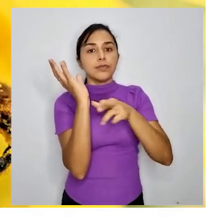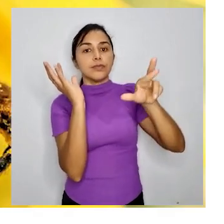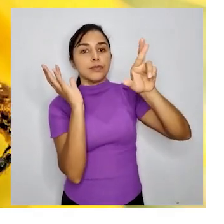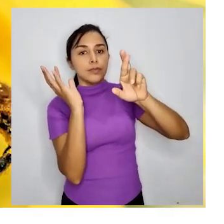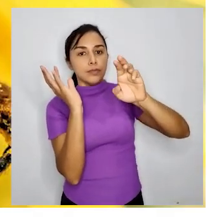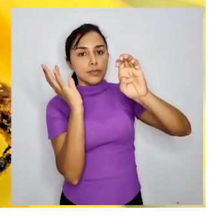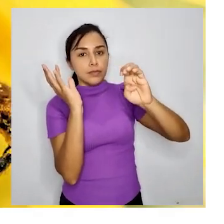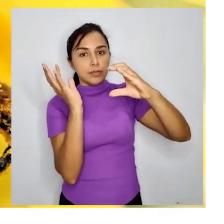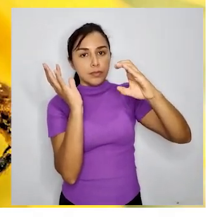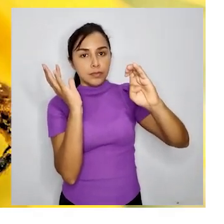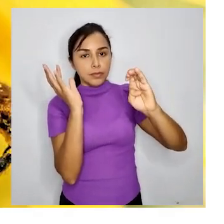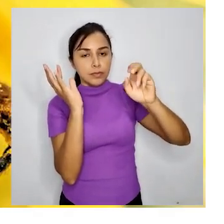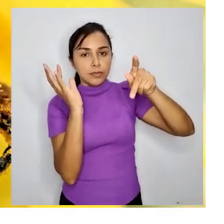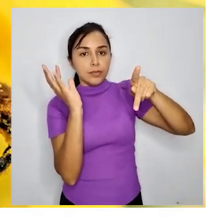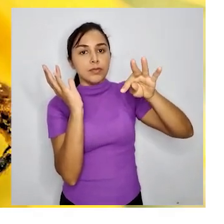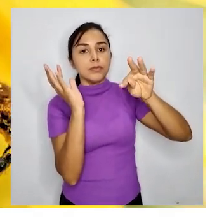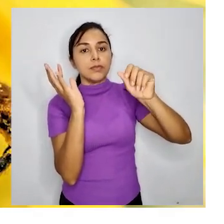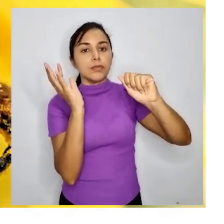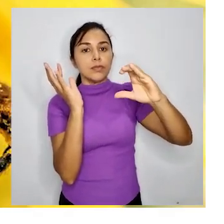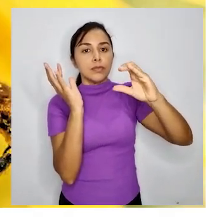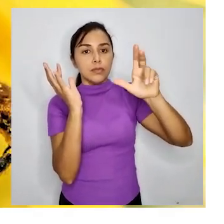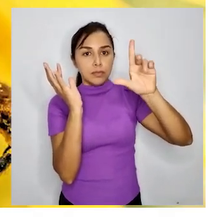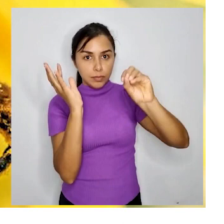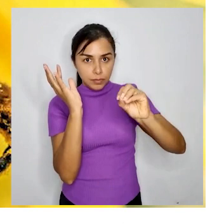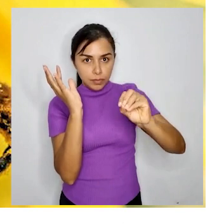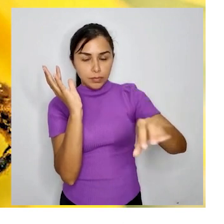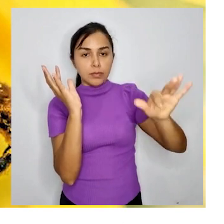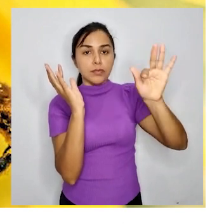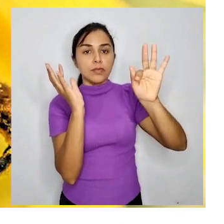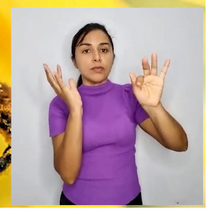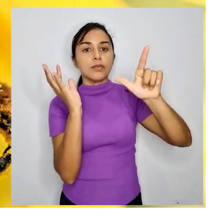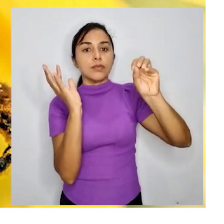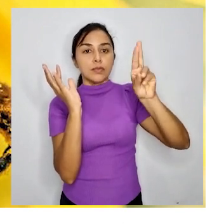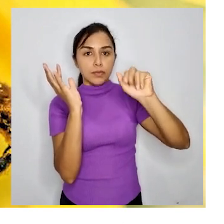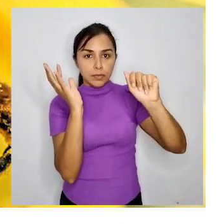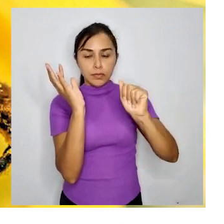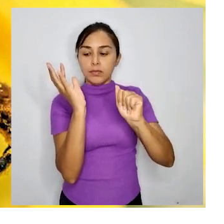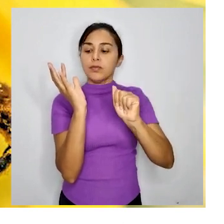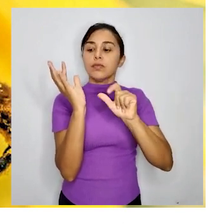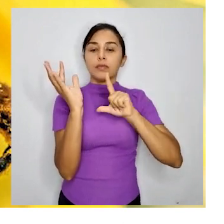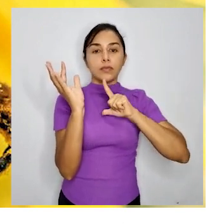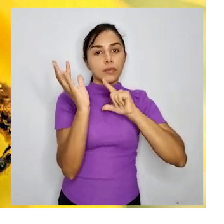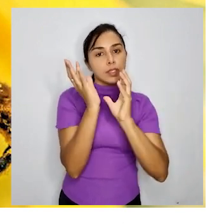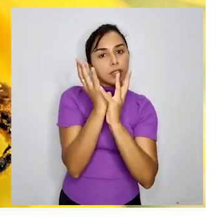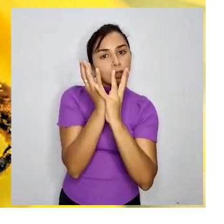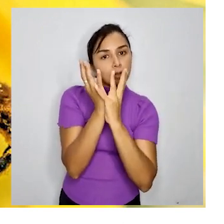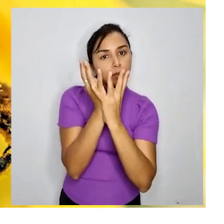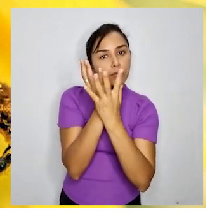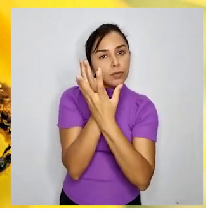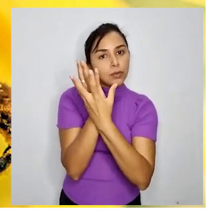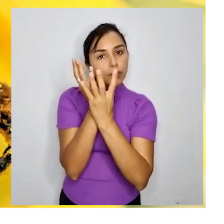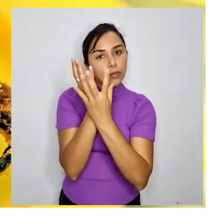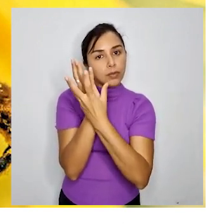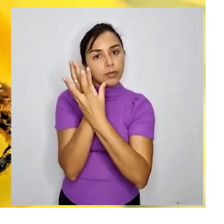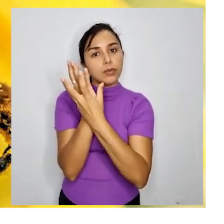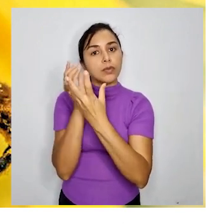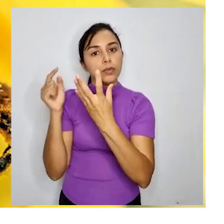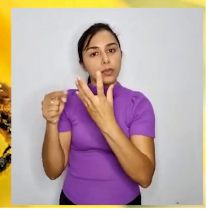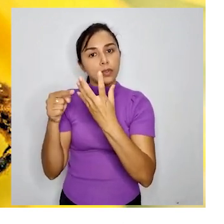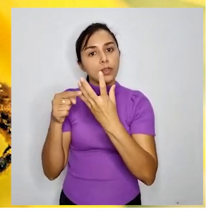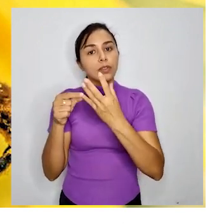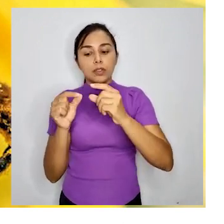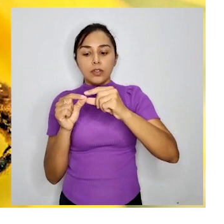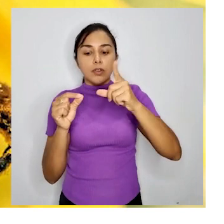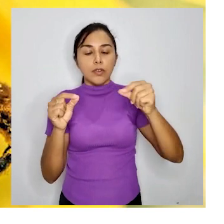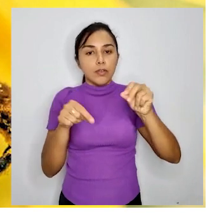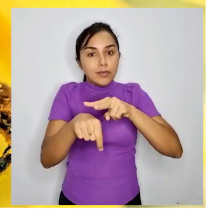receptáculo floral é justamente essa parte que recebe os elementos florais. Nós temos as sépalas, que são as folhas verdes, e